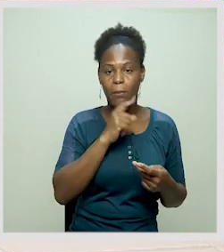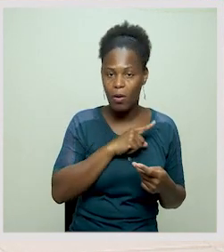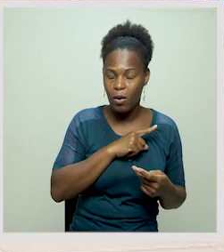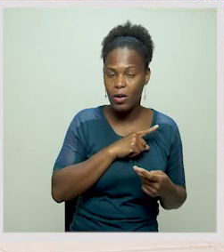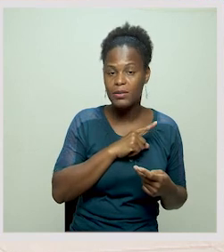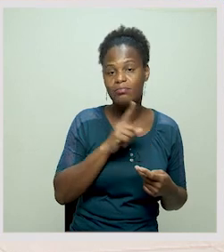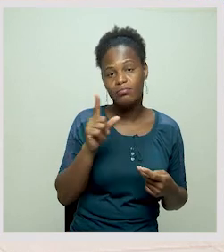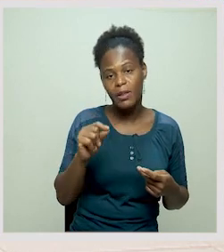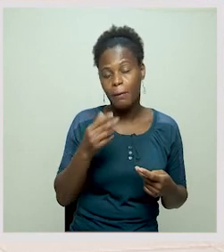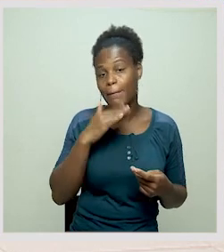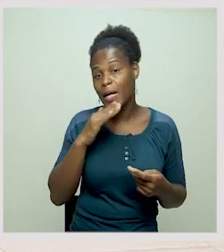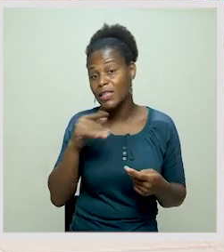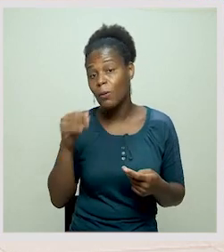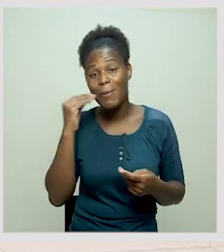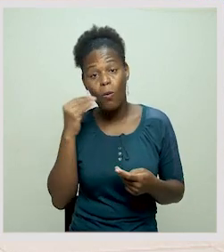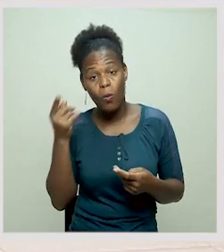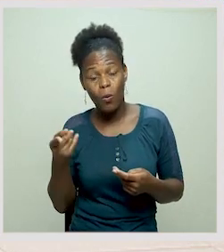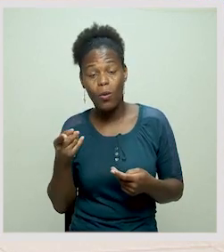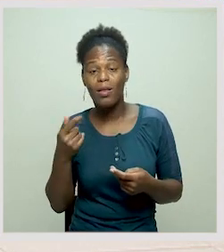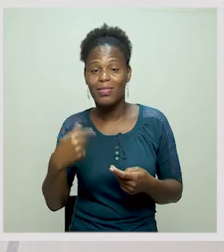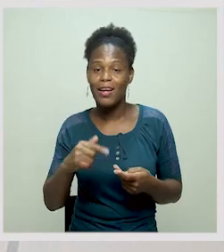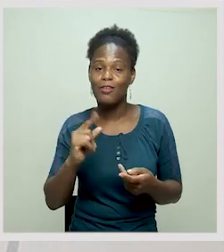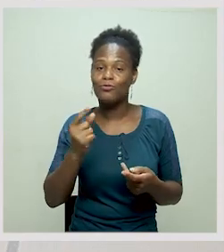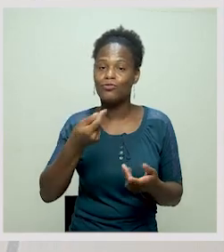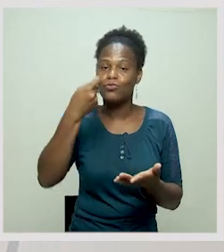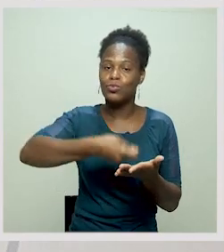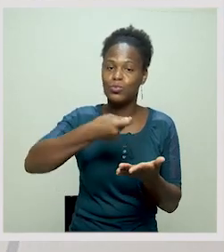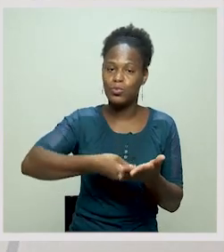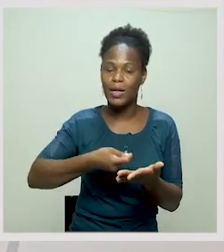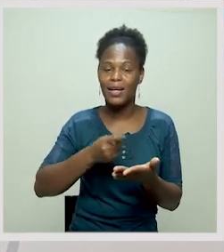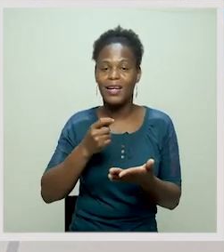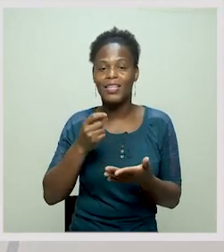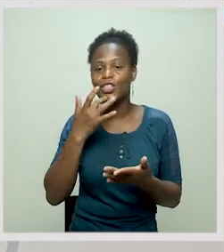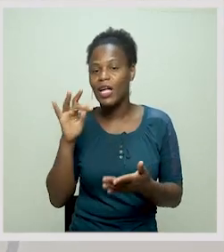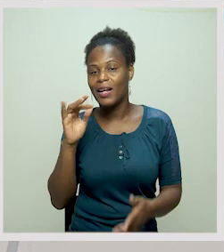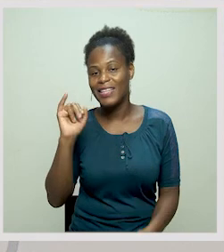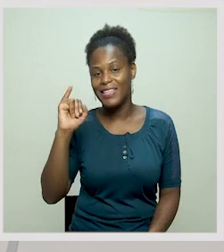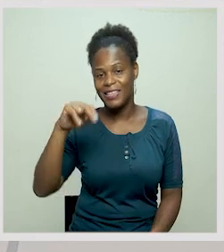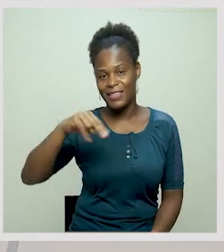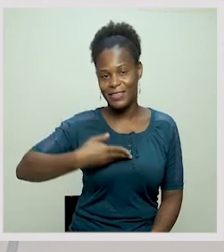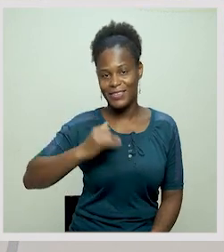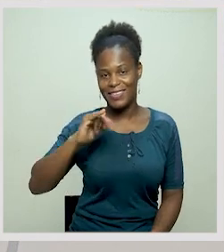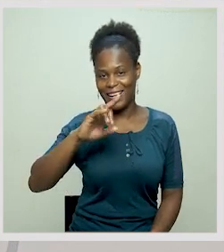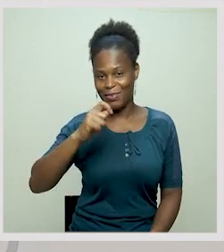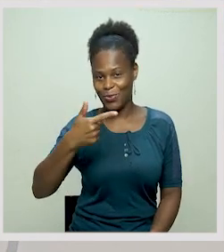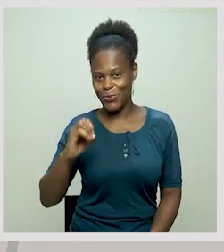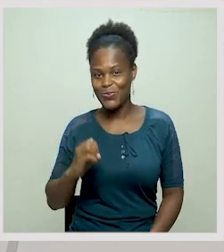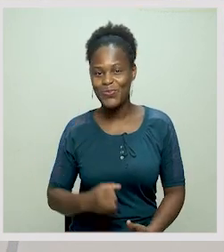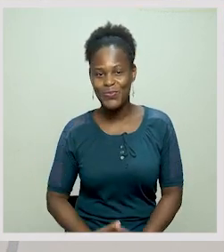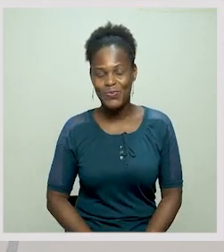pode ser através do empréstimo bancário. Nós temos o financiamento externo